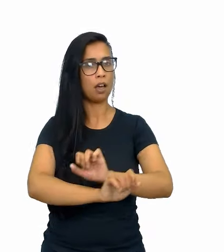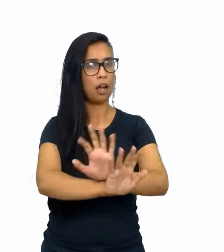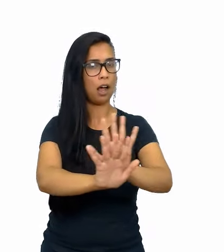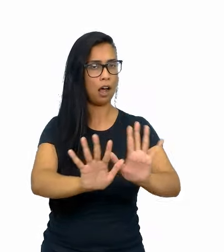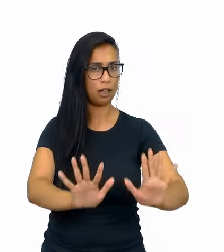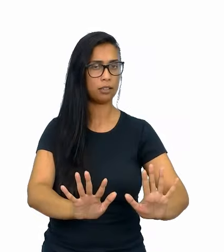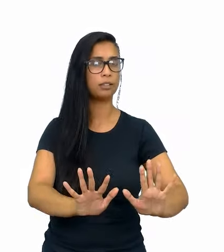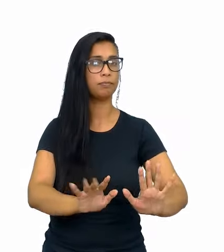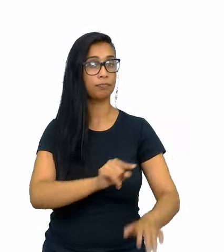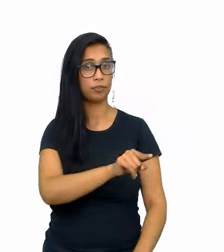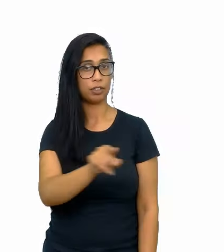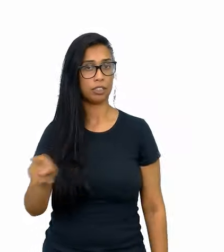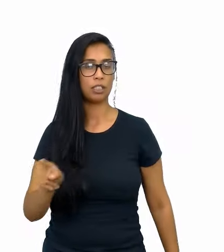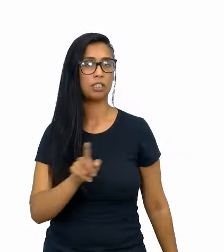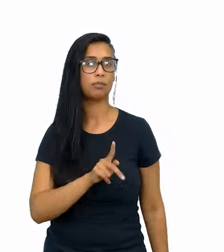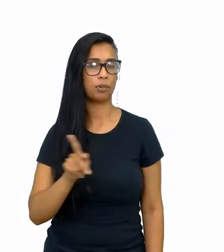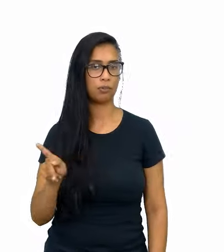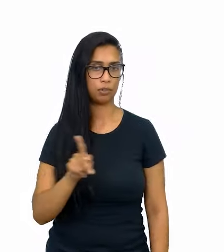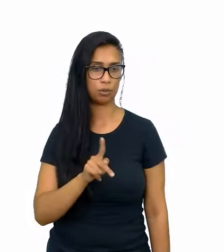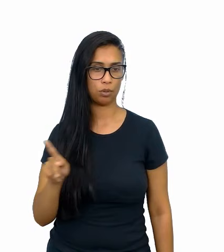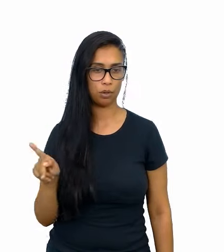vocês tragam